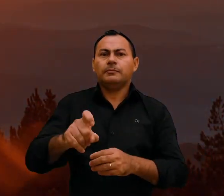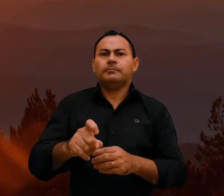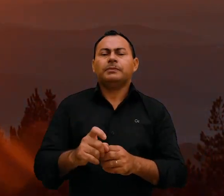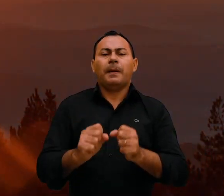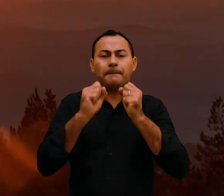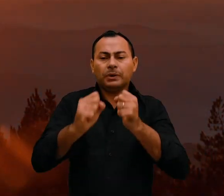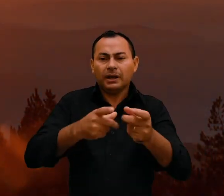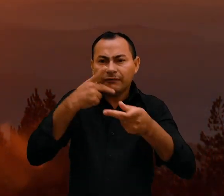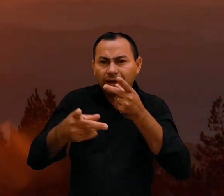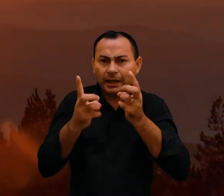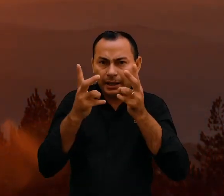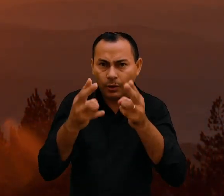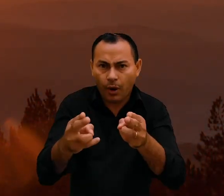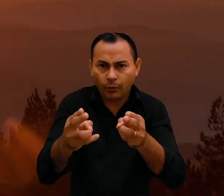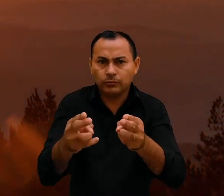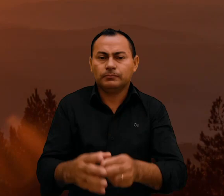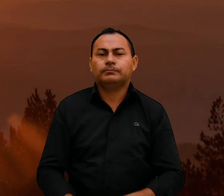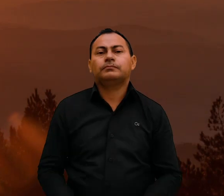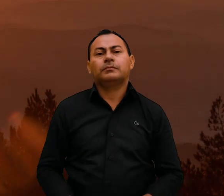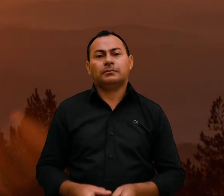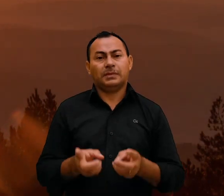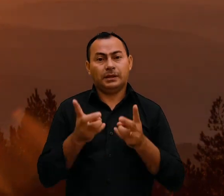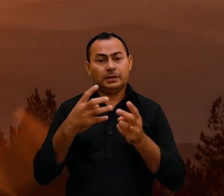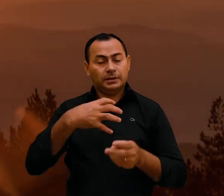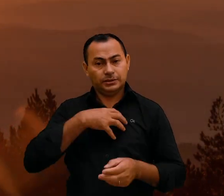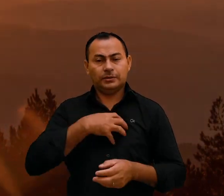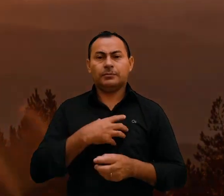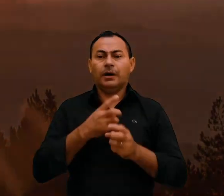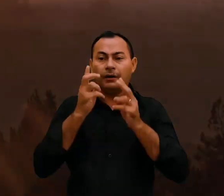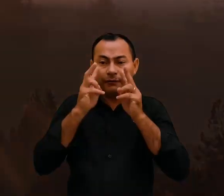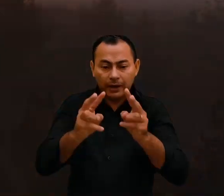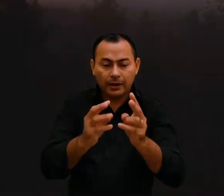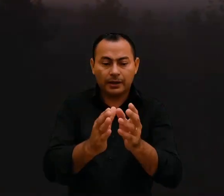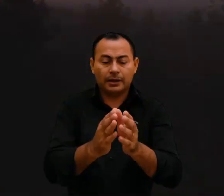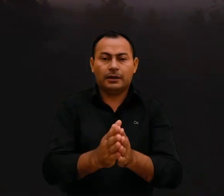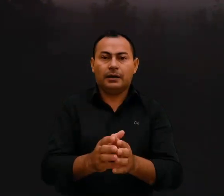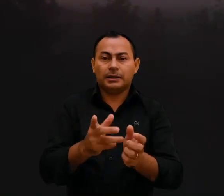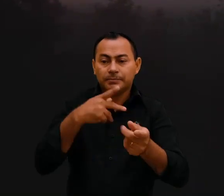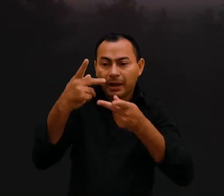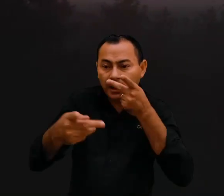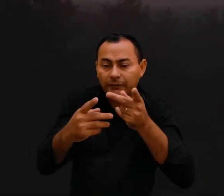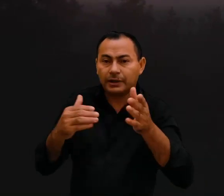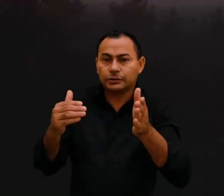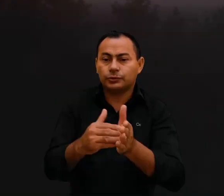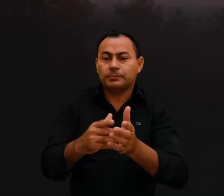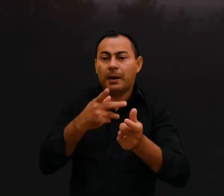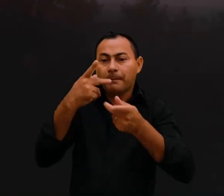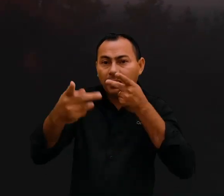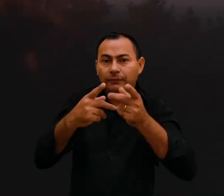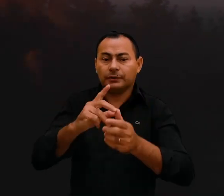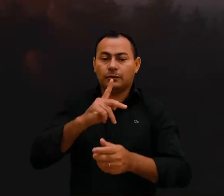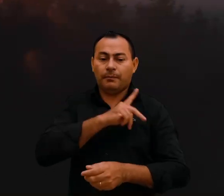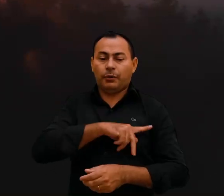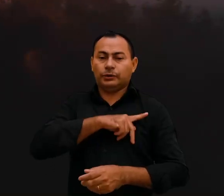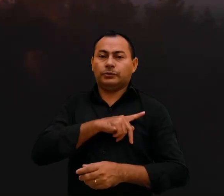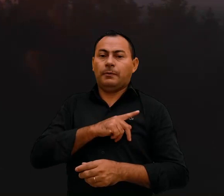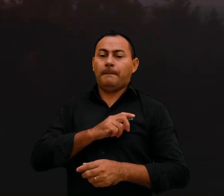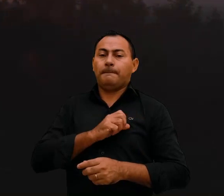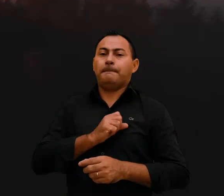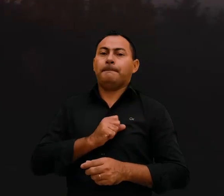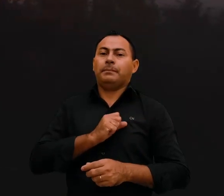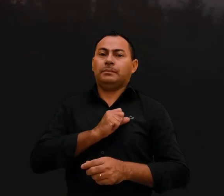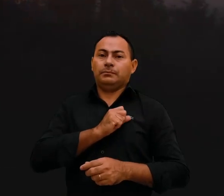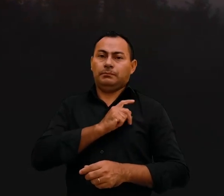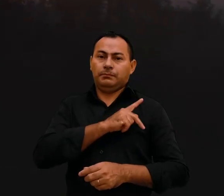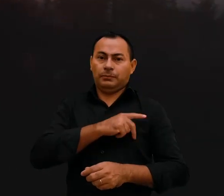será que vamos poder dizer o mesmo é desse jeito que devemos ler as palavras as últimas palavras do apóstolo